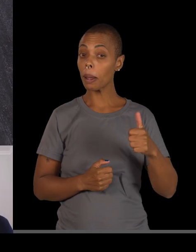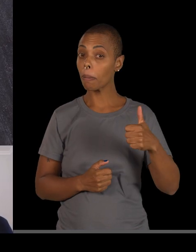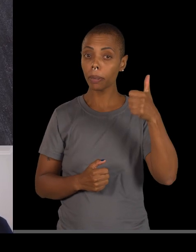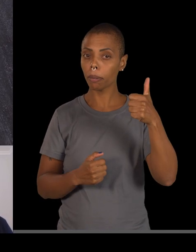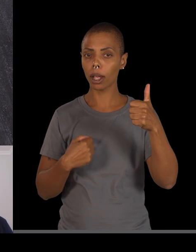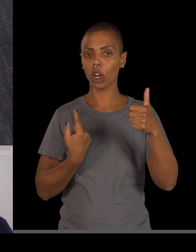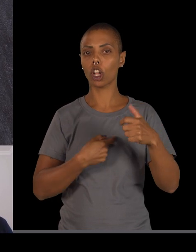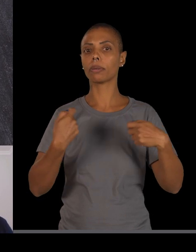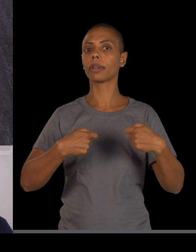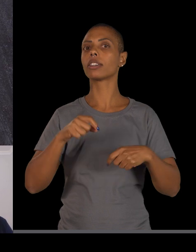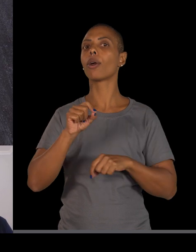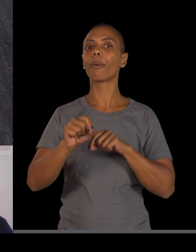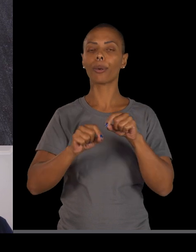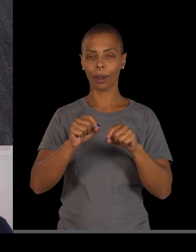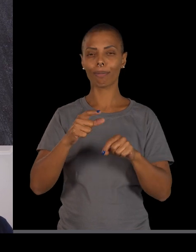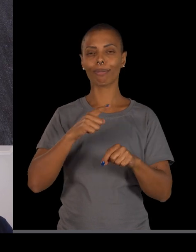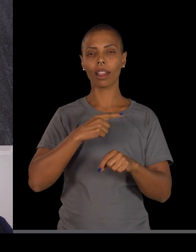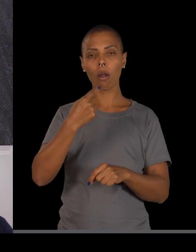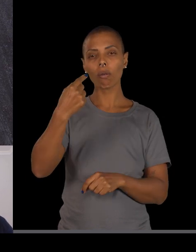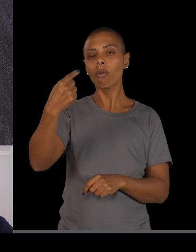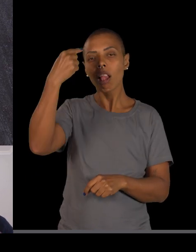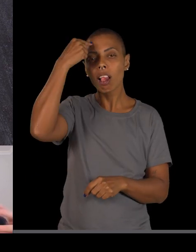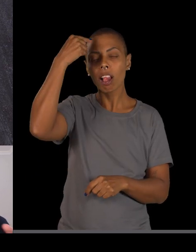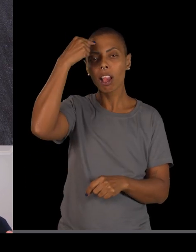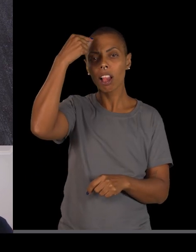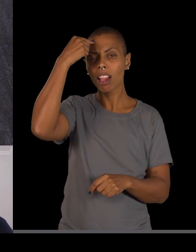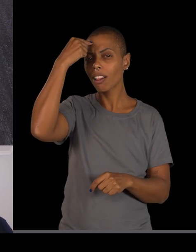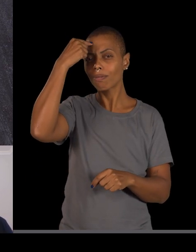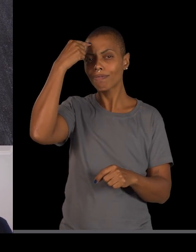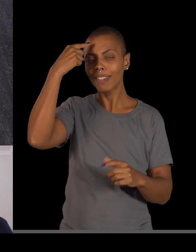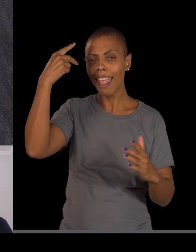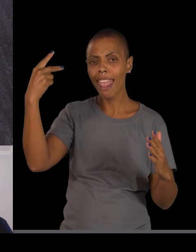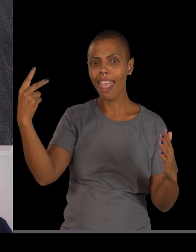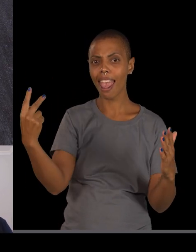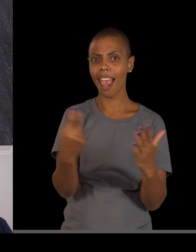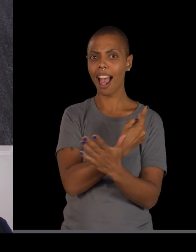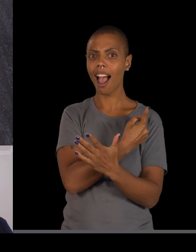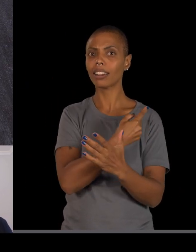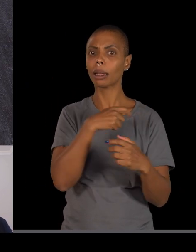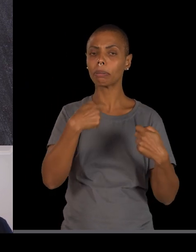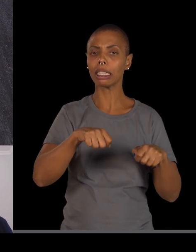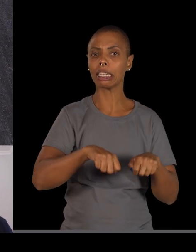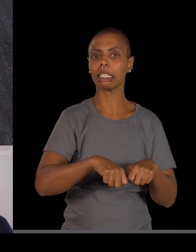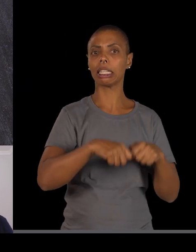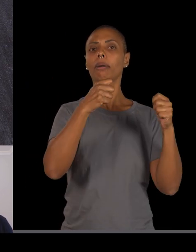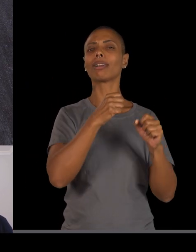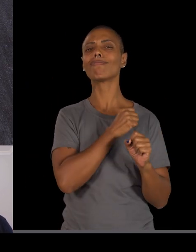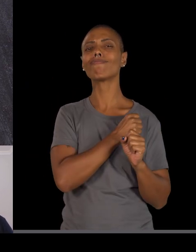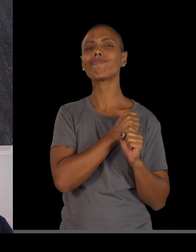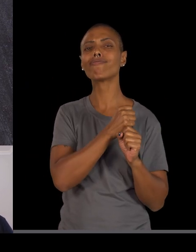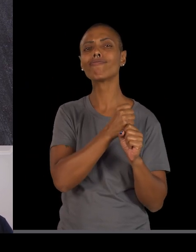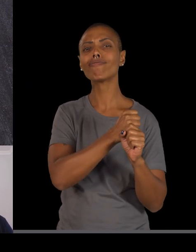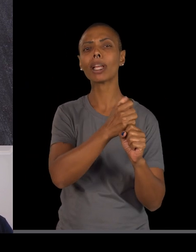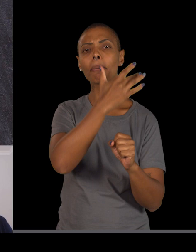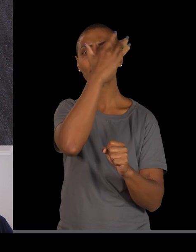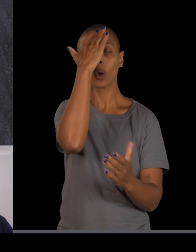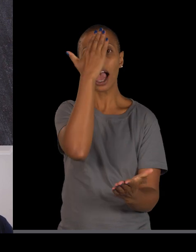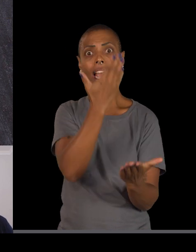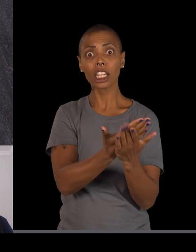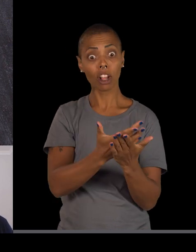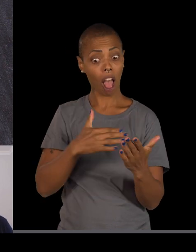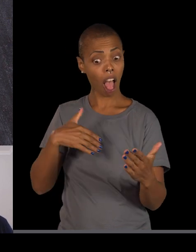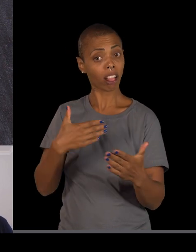Primeira coisa que a gente tem que fazer é quebrar um mito, uma ideia muito errada que existiu durante muito tempo e